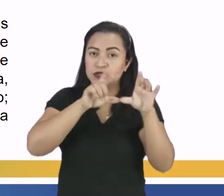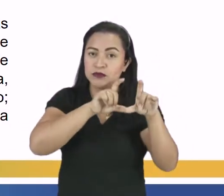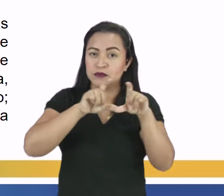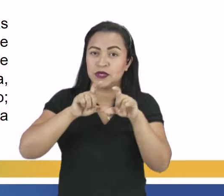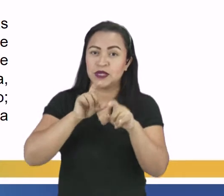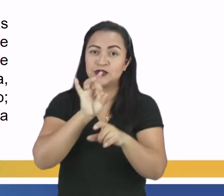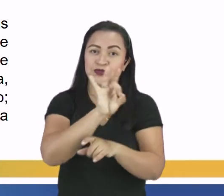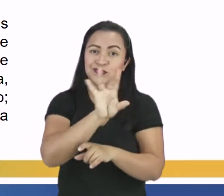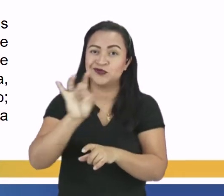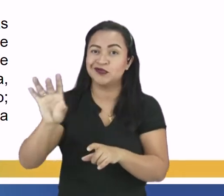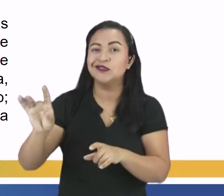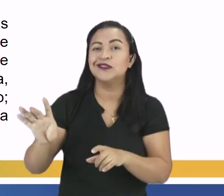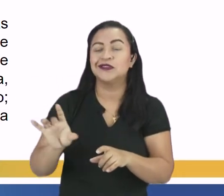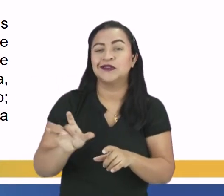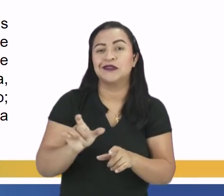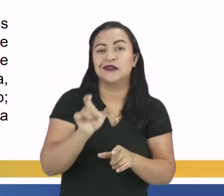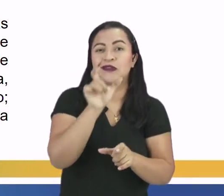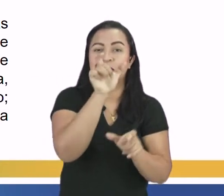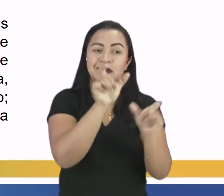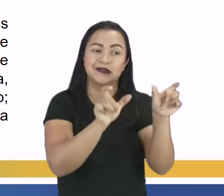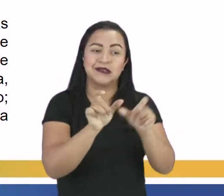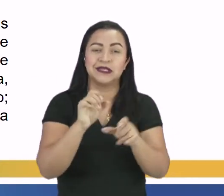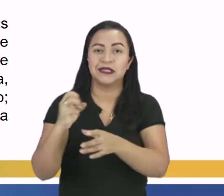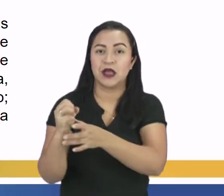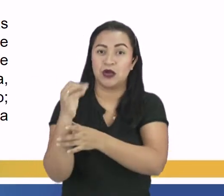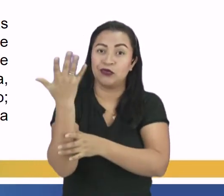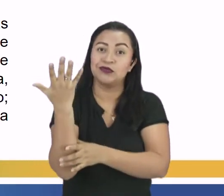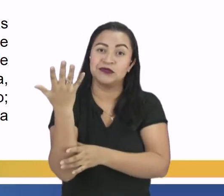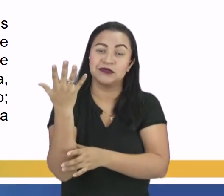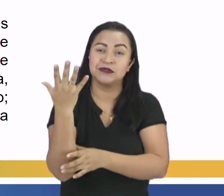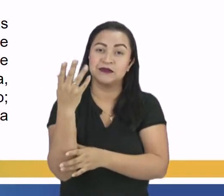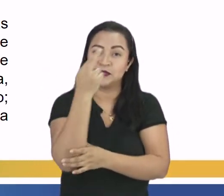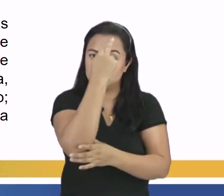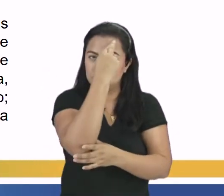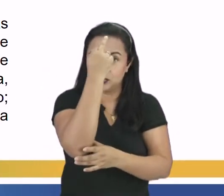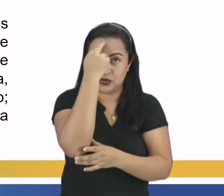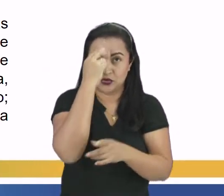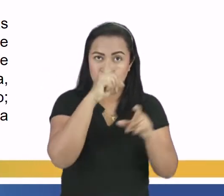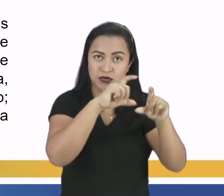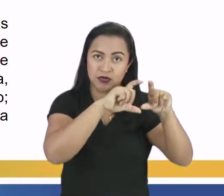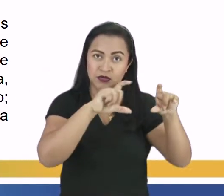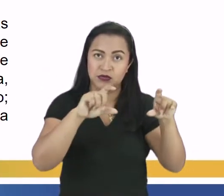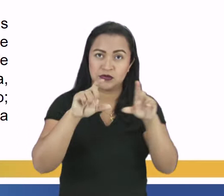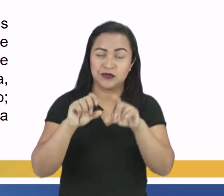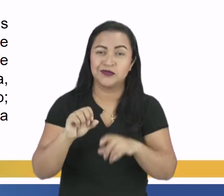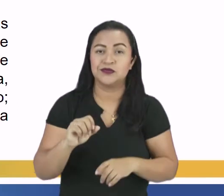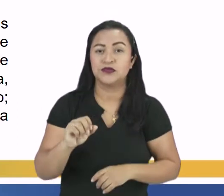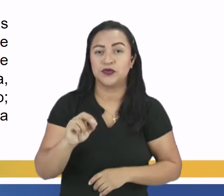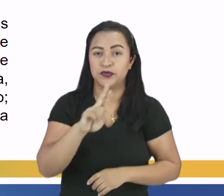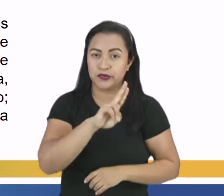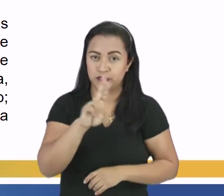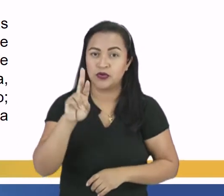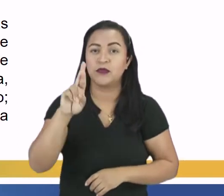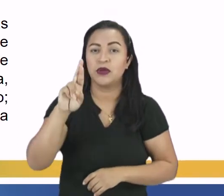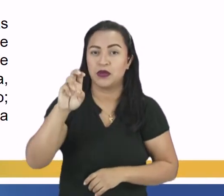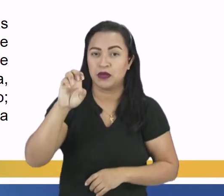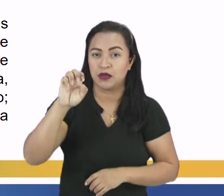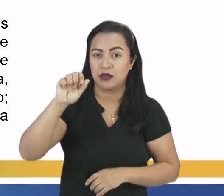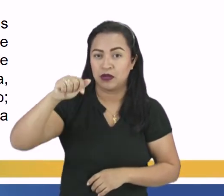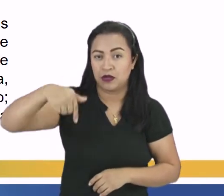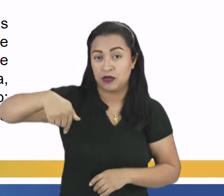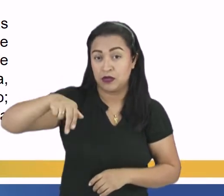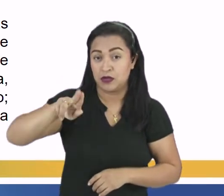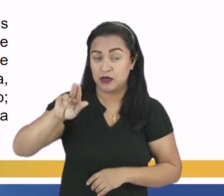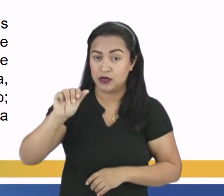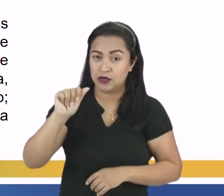cena e vão constituir ali o quadrinho. Esta moldura mais conhecida como requadro entre os profissionais